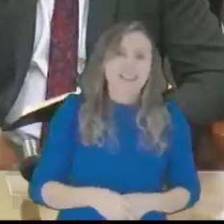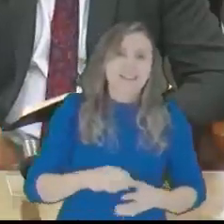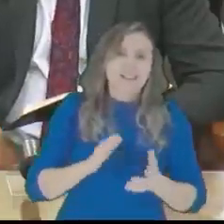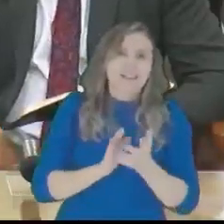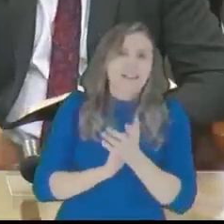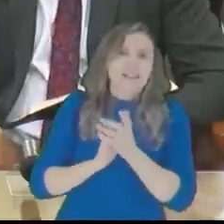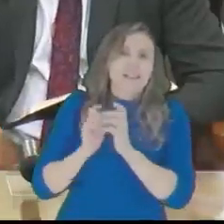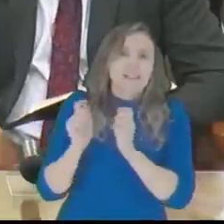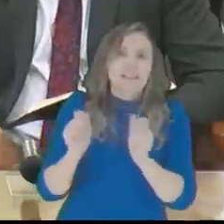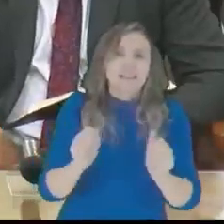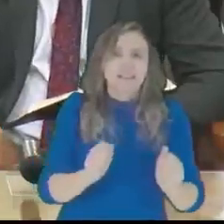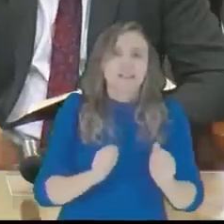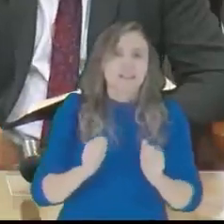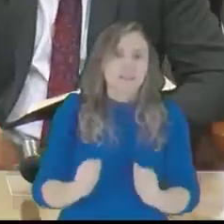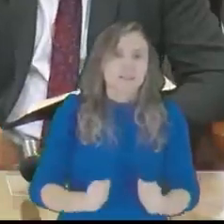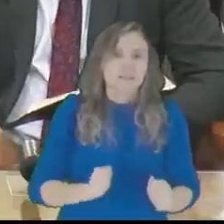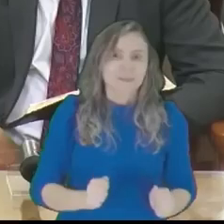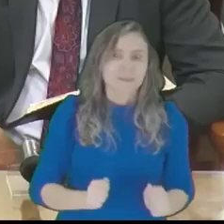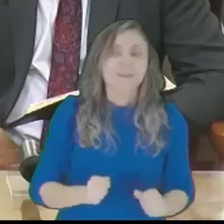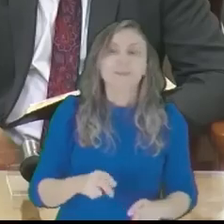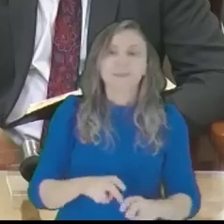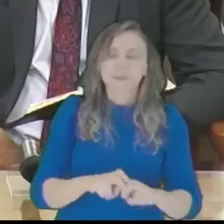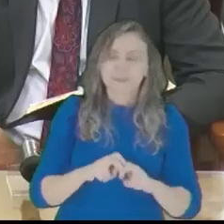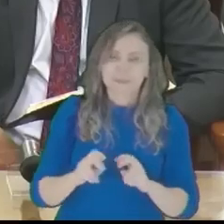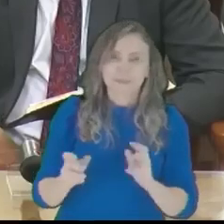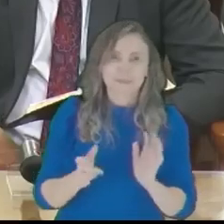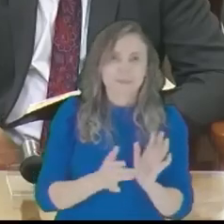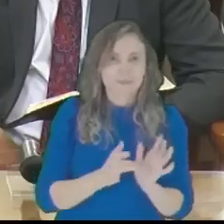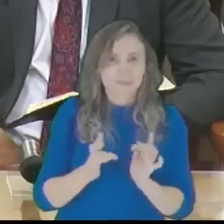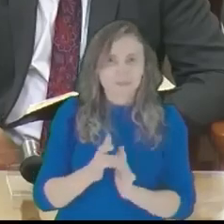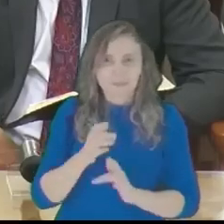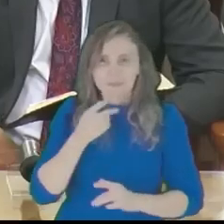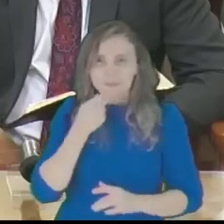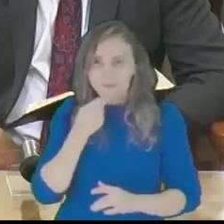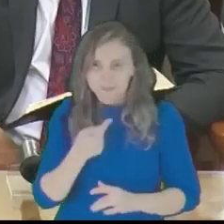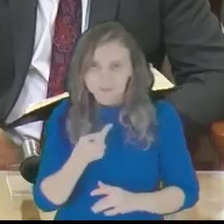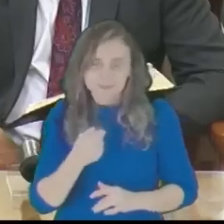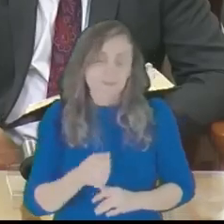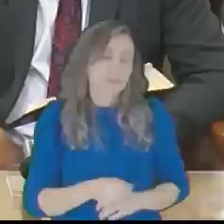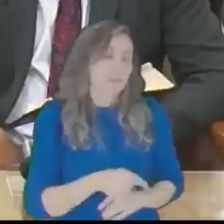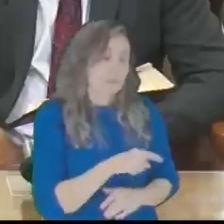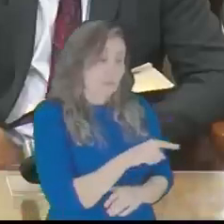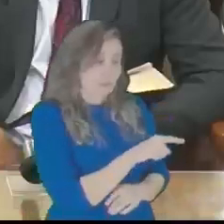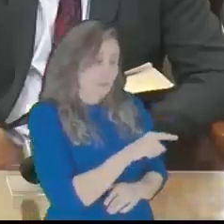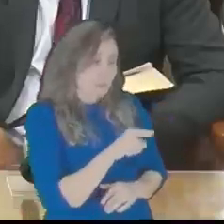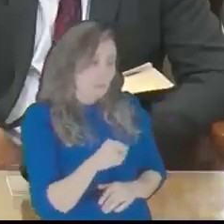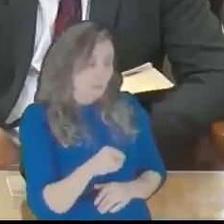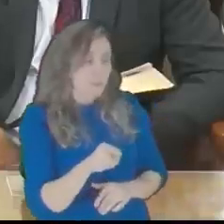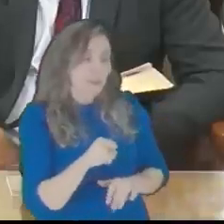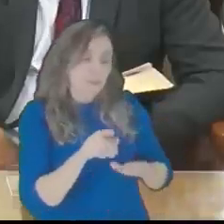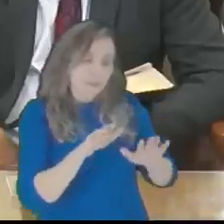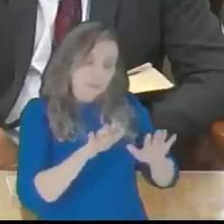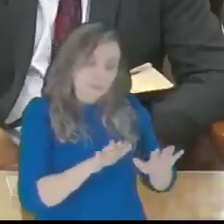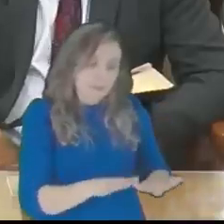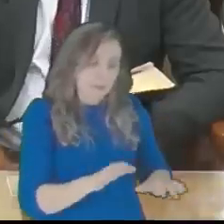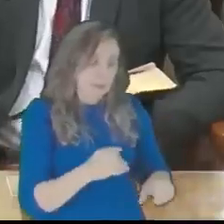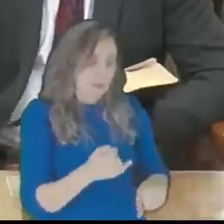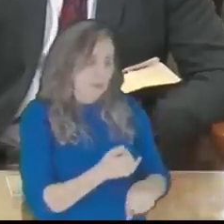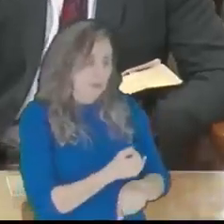Aleluia. Aleluia. Por isso que Jesus disse: não saiam antes de receber o outro.